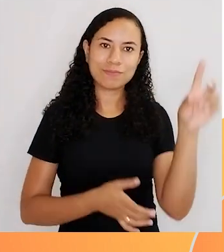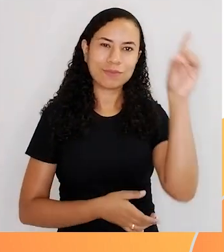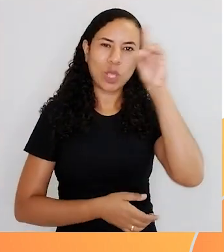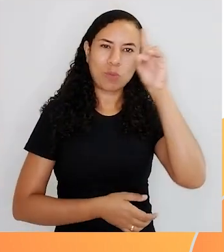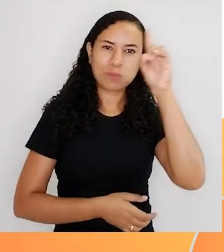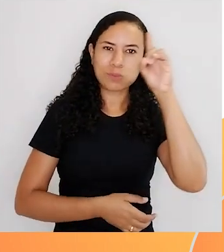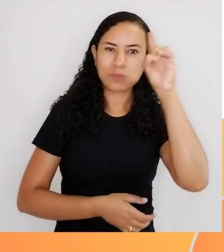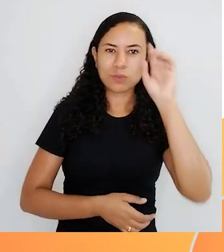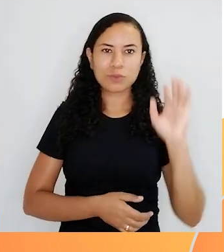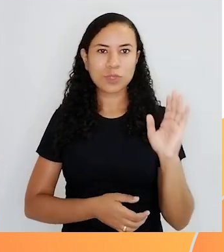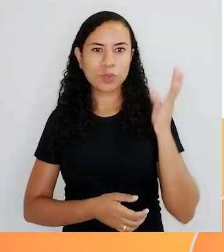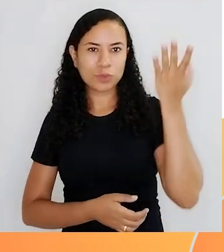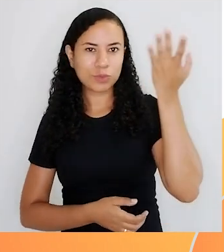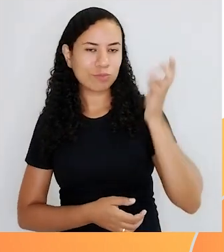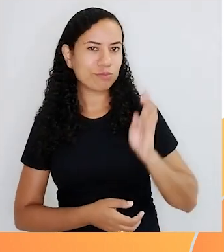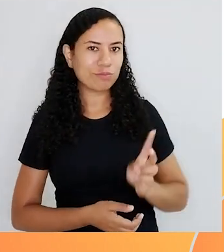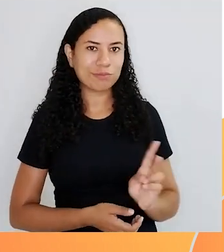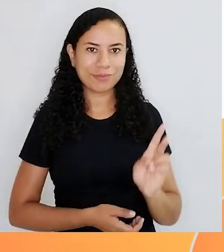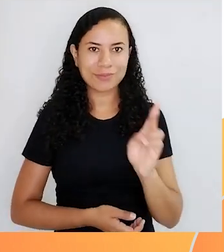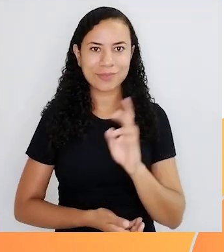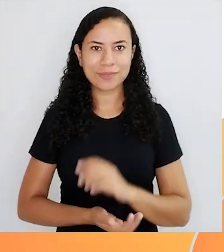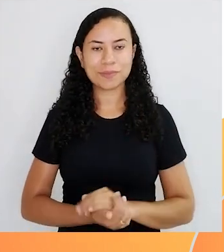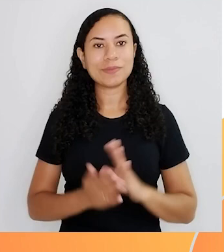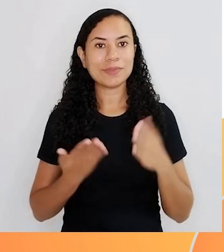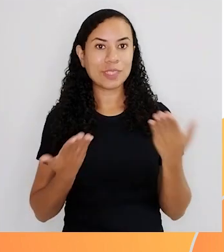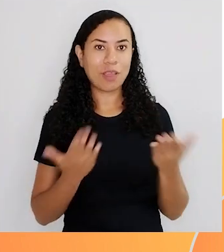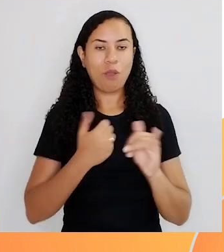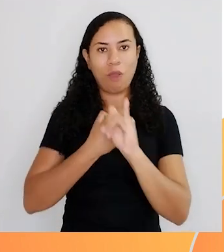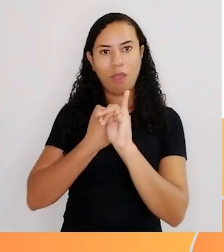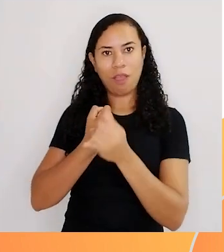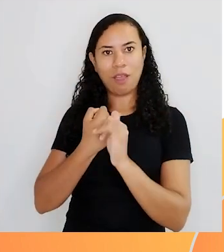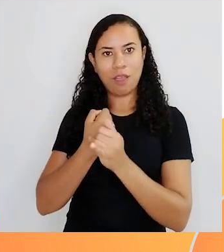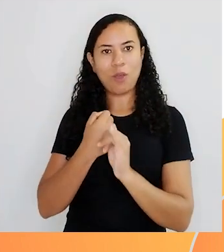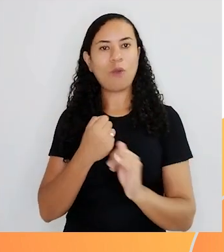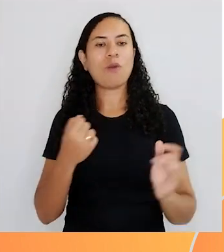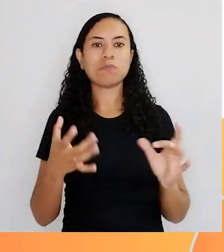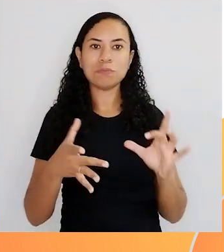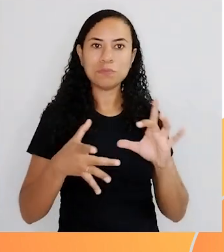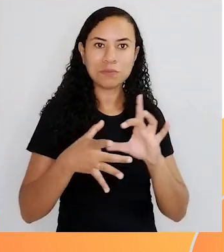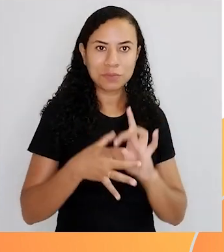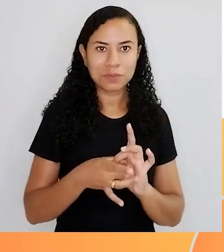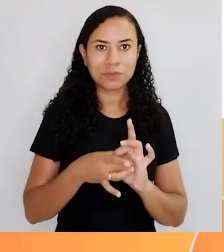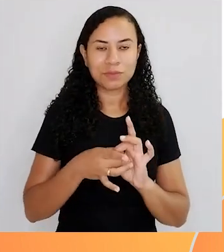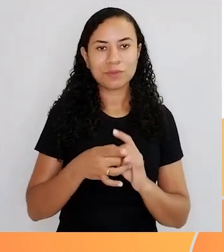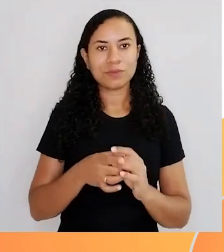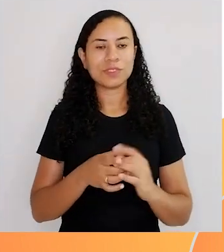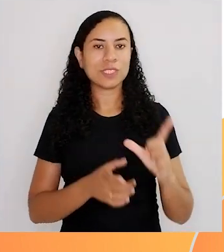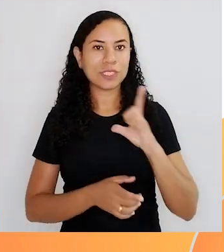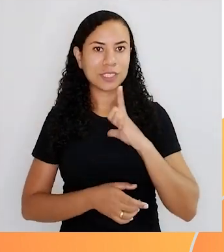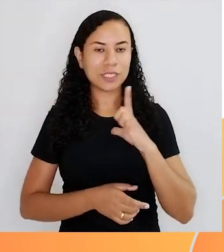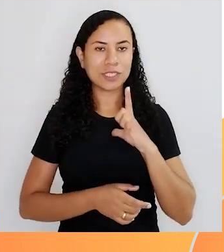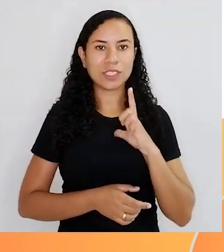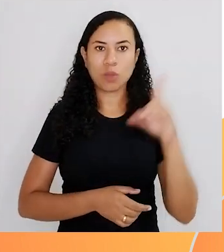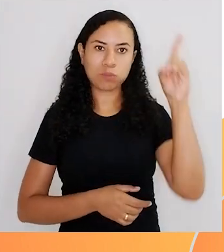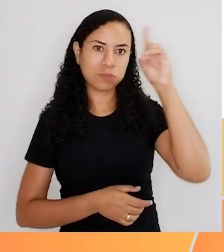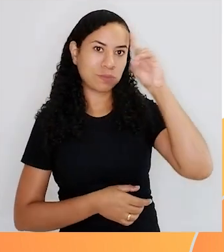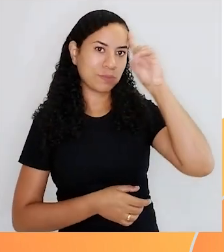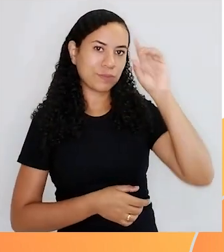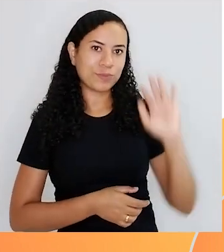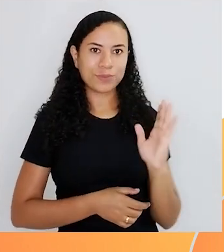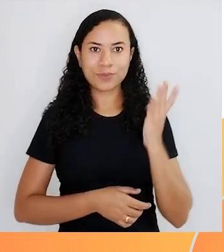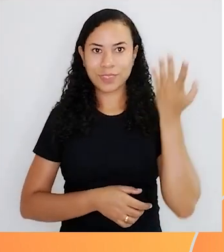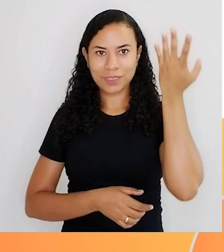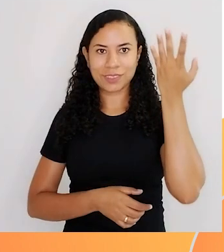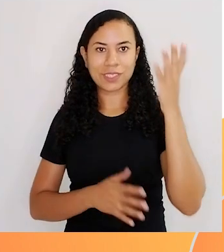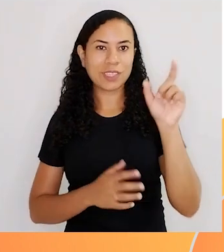com o nosso dia a dia. A crônica ela vai sempre ater-se a um fato do dia a dia. O cronista, ele vê crônica